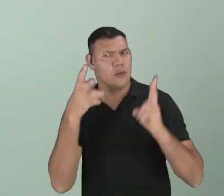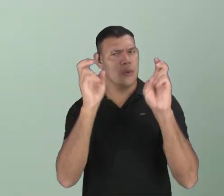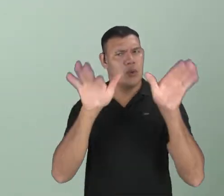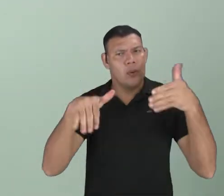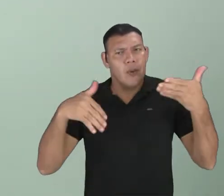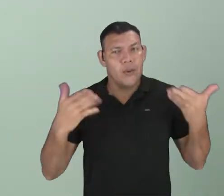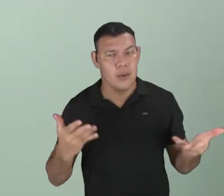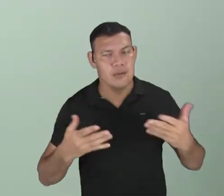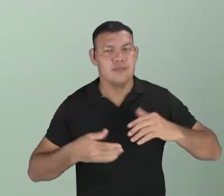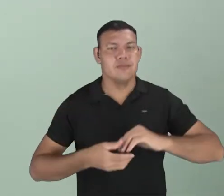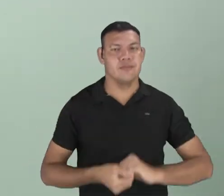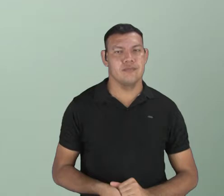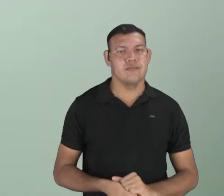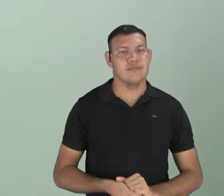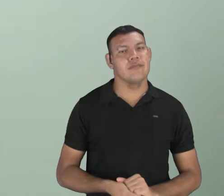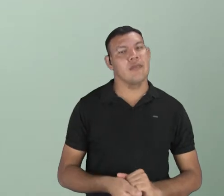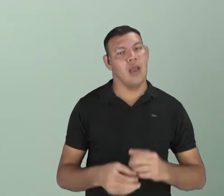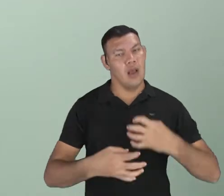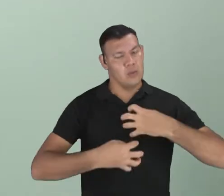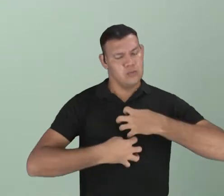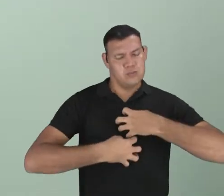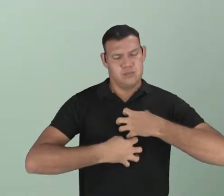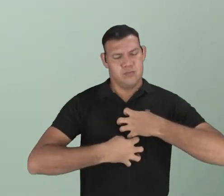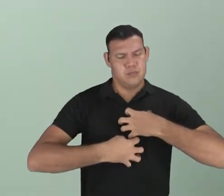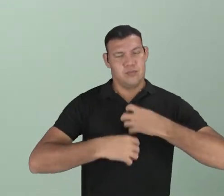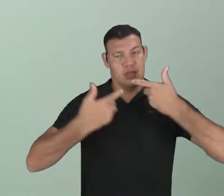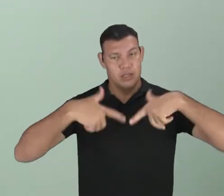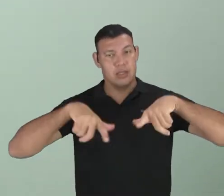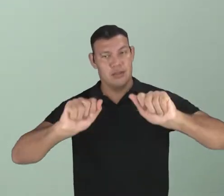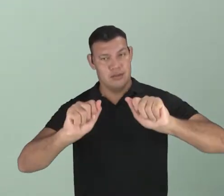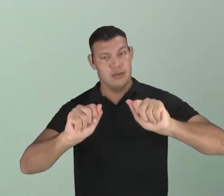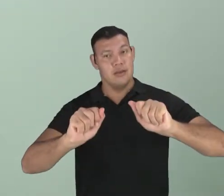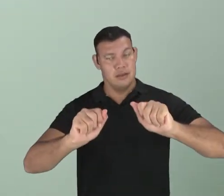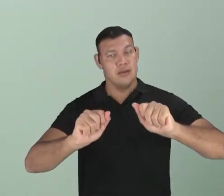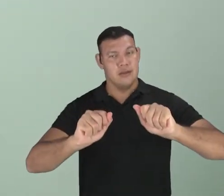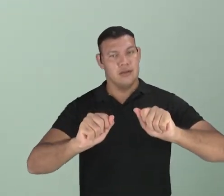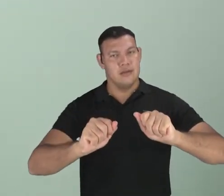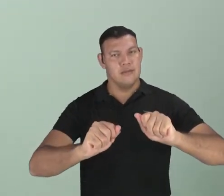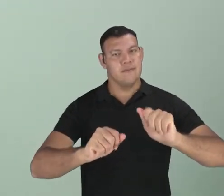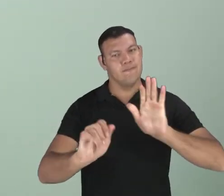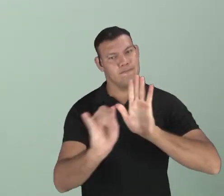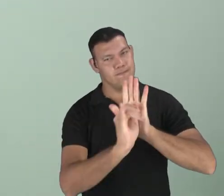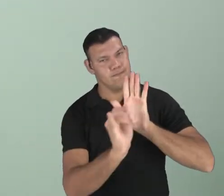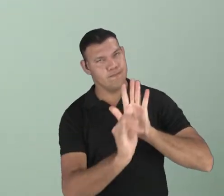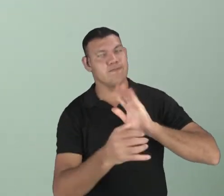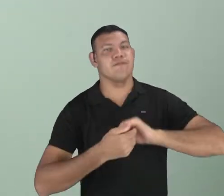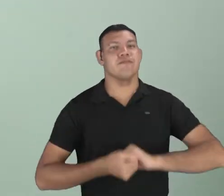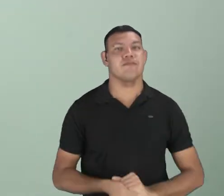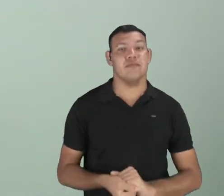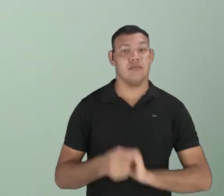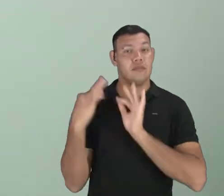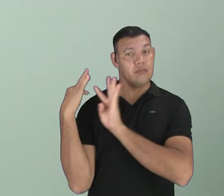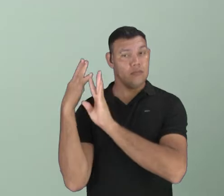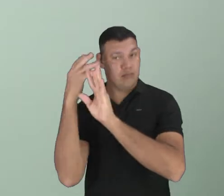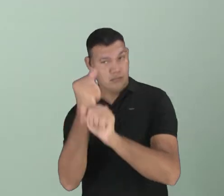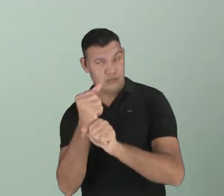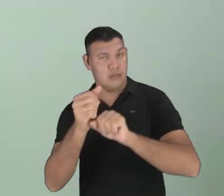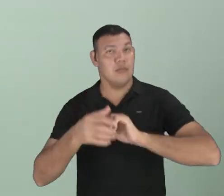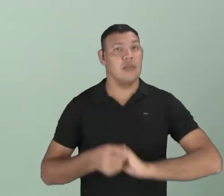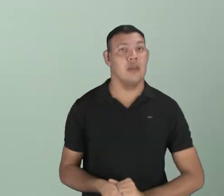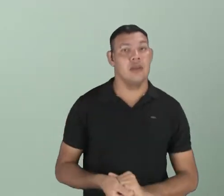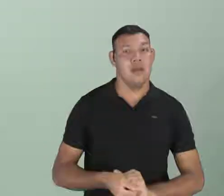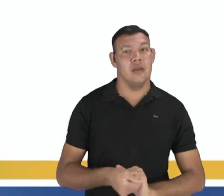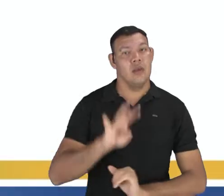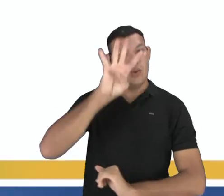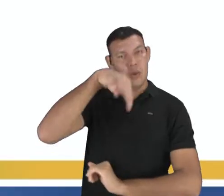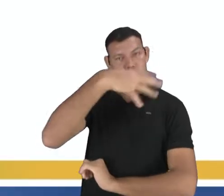E aí você vai dizer qual função da linguagem nós estamos falando. Continuando relembrando, nós já vimos